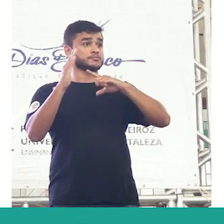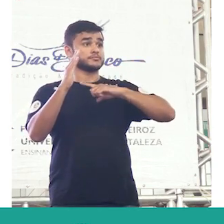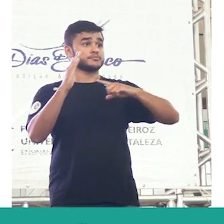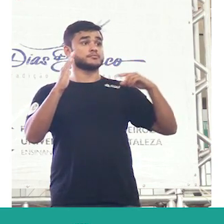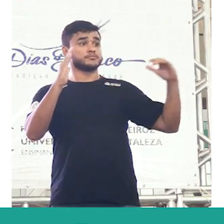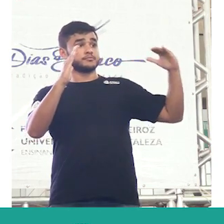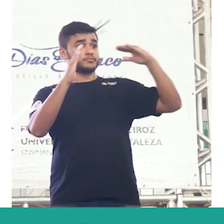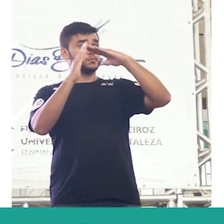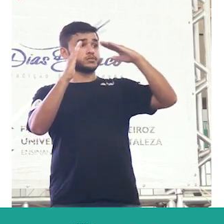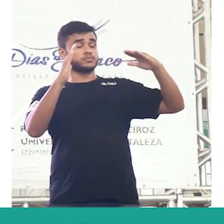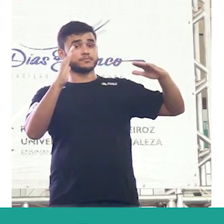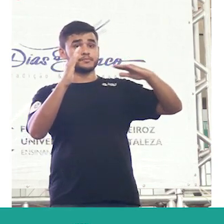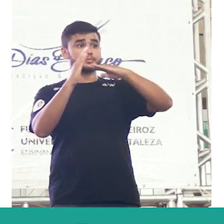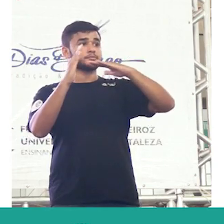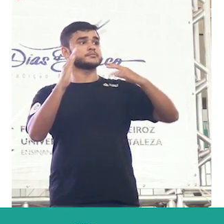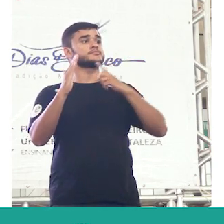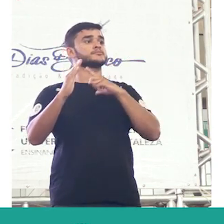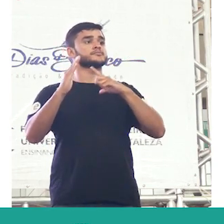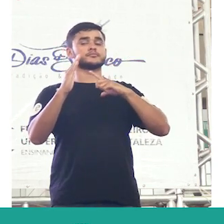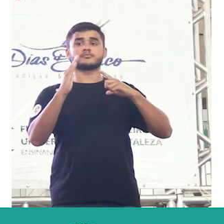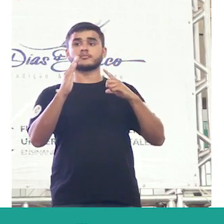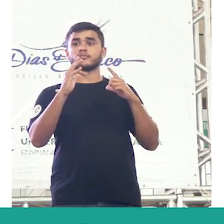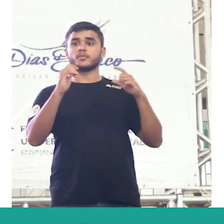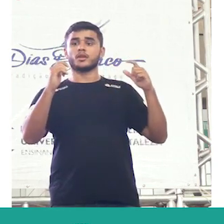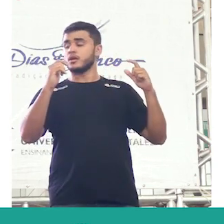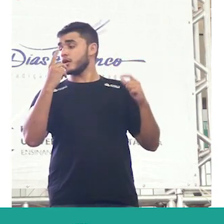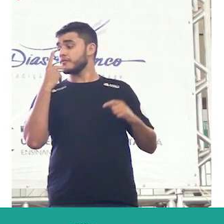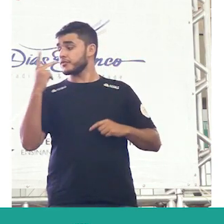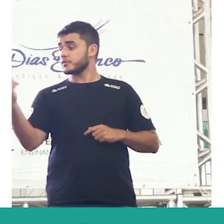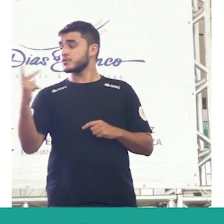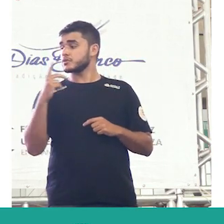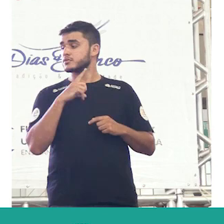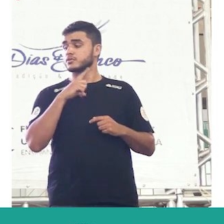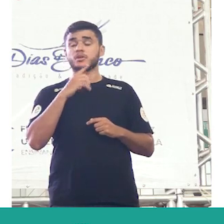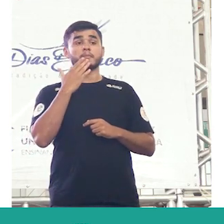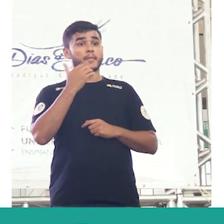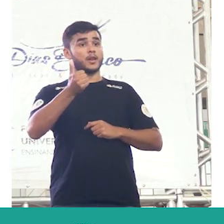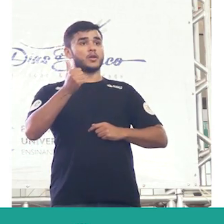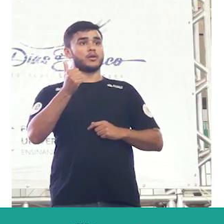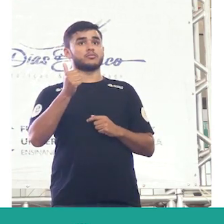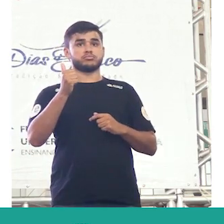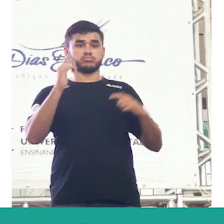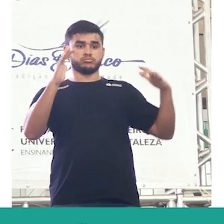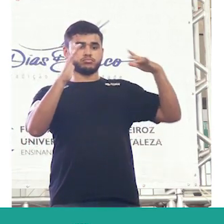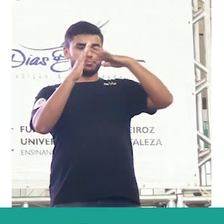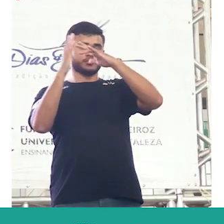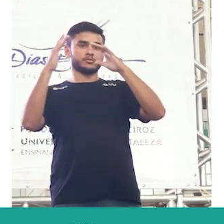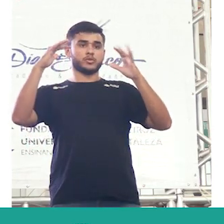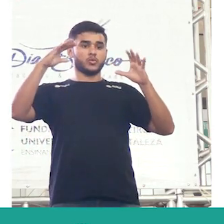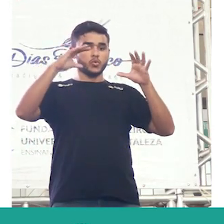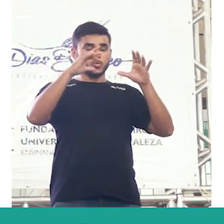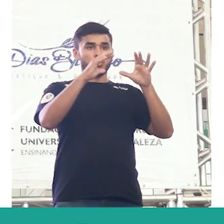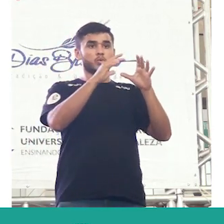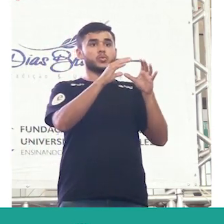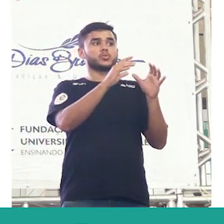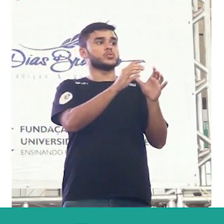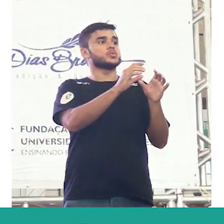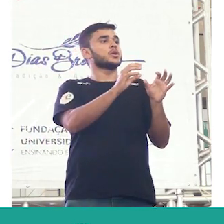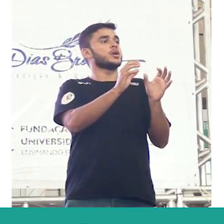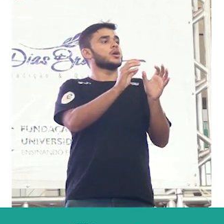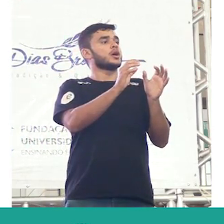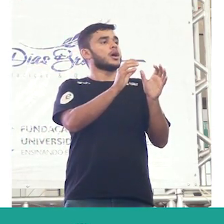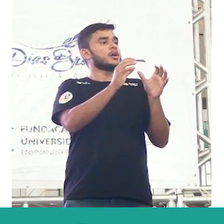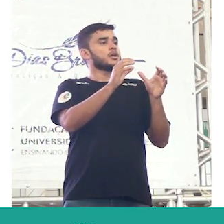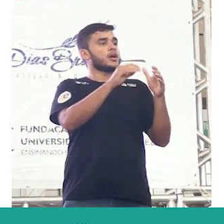espelho côncavo e se agrupam para ir para o foco. Então, não é melhor armazenar, pegar essa onda eletromagnética no espelho